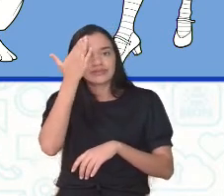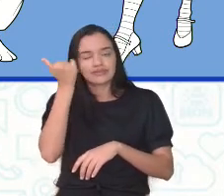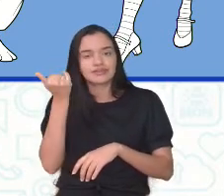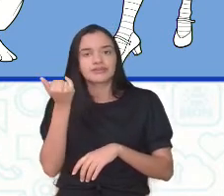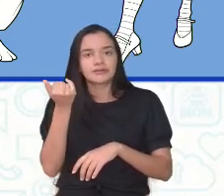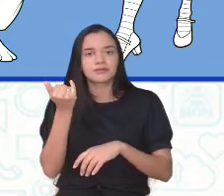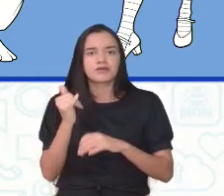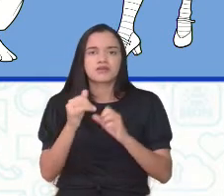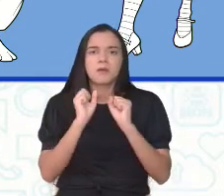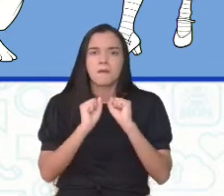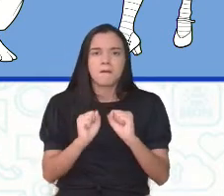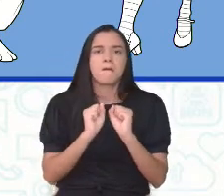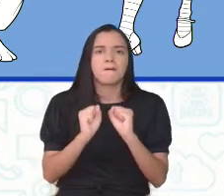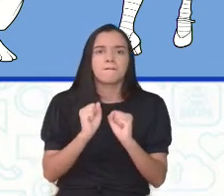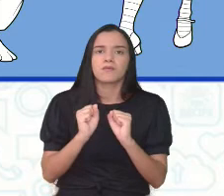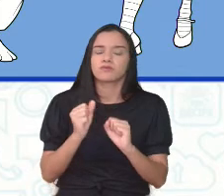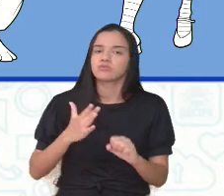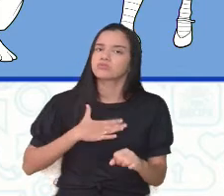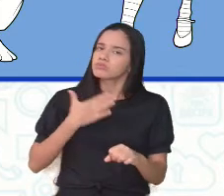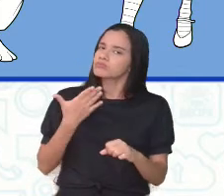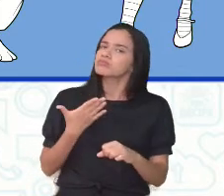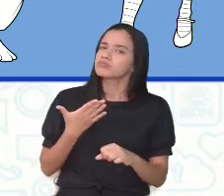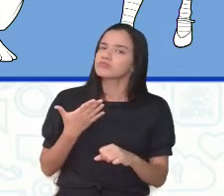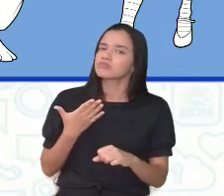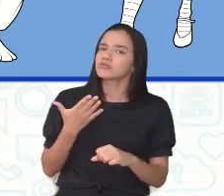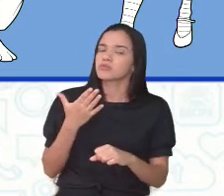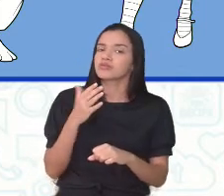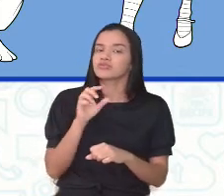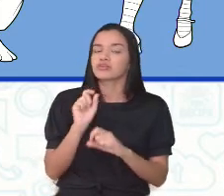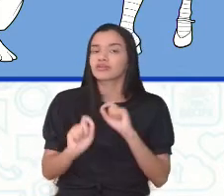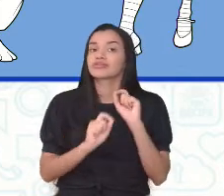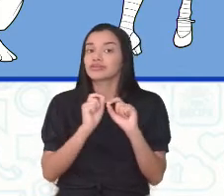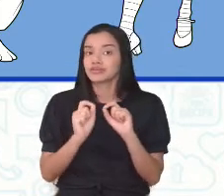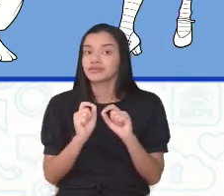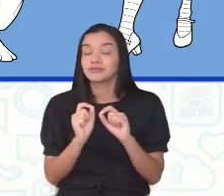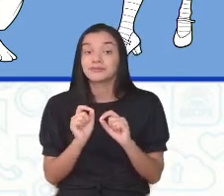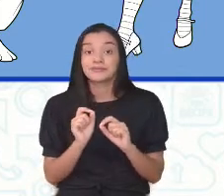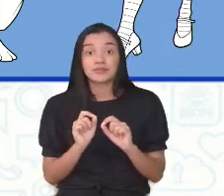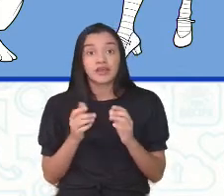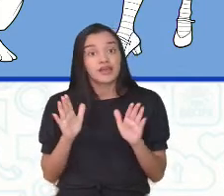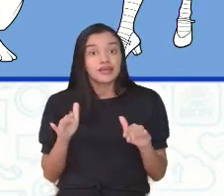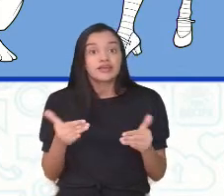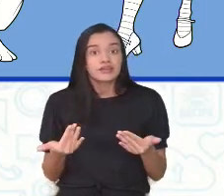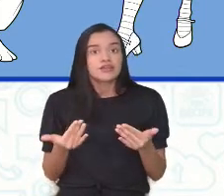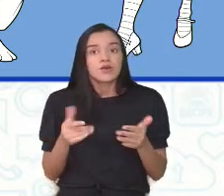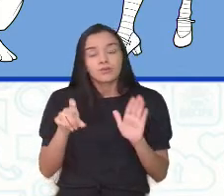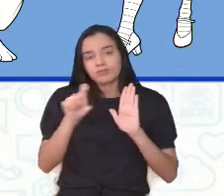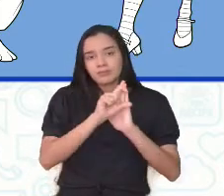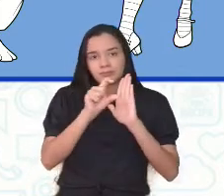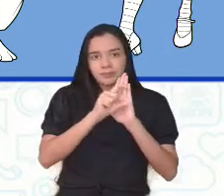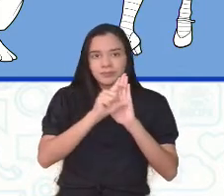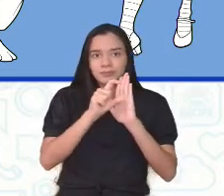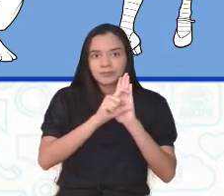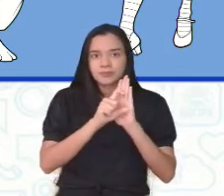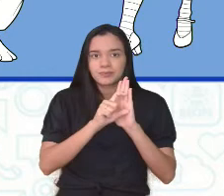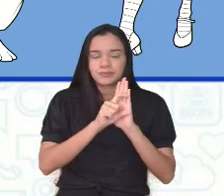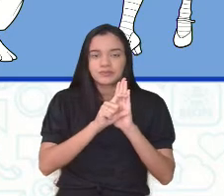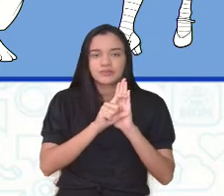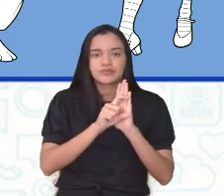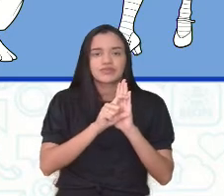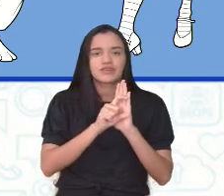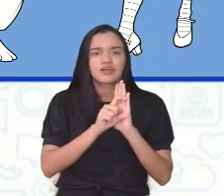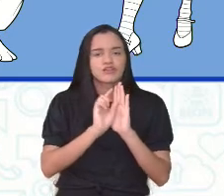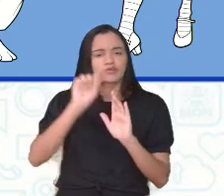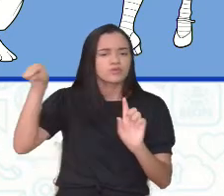pode aí suspeitar de que ele é um narrador onisciente. Então, nesse trecho aqui, está de forma